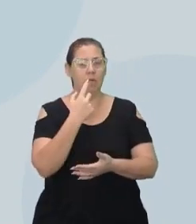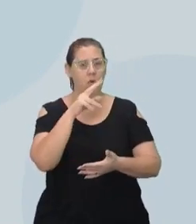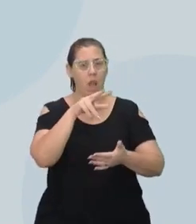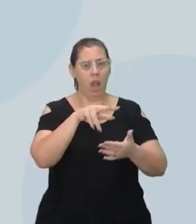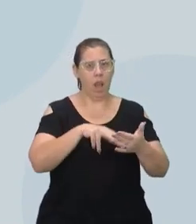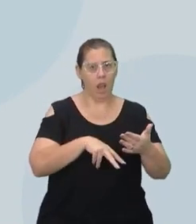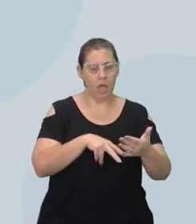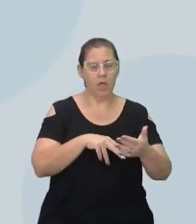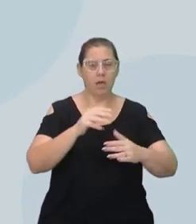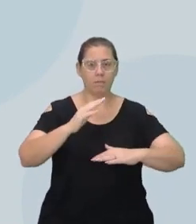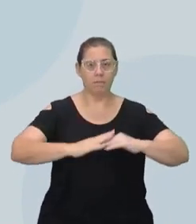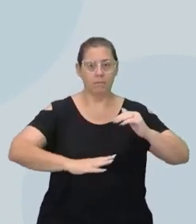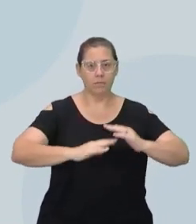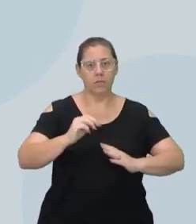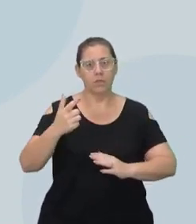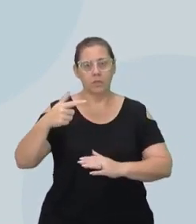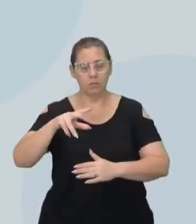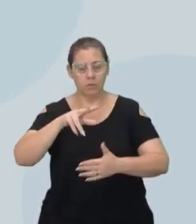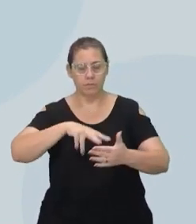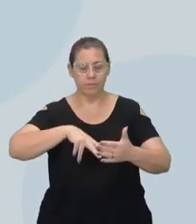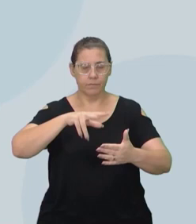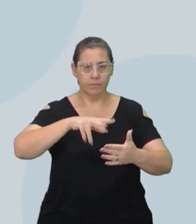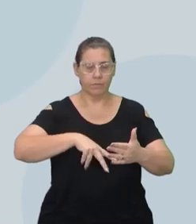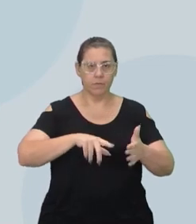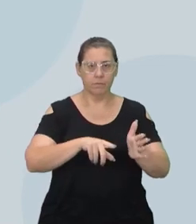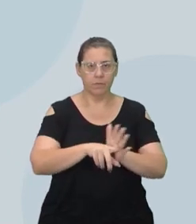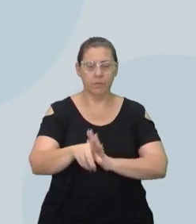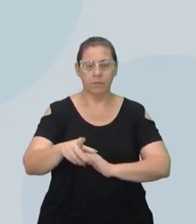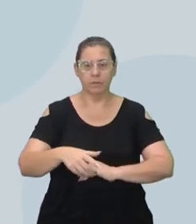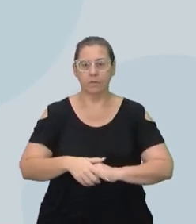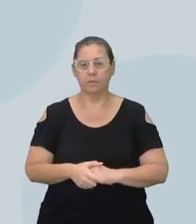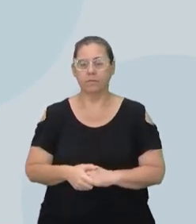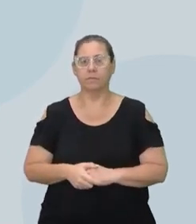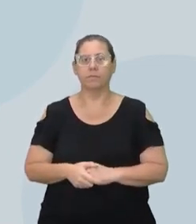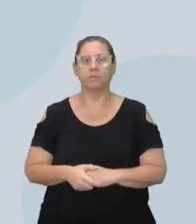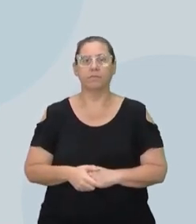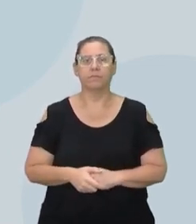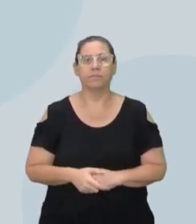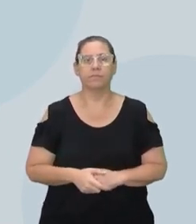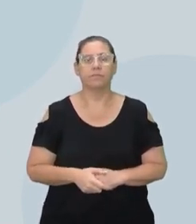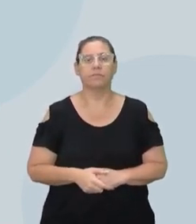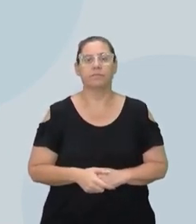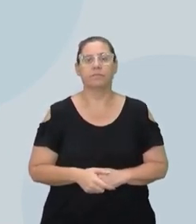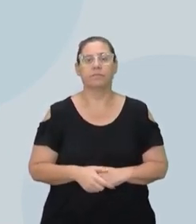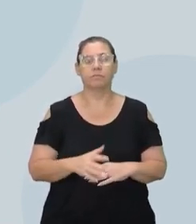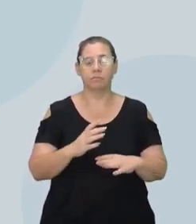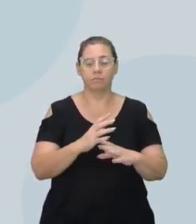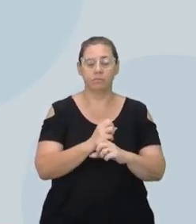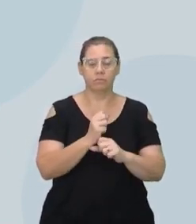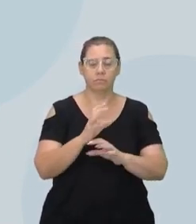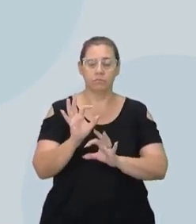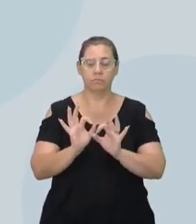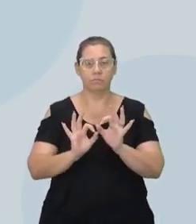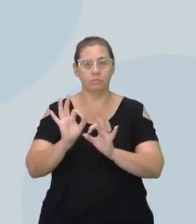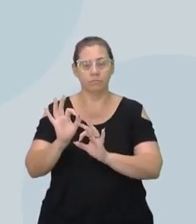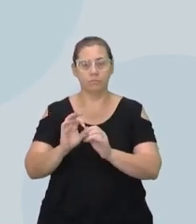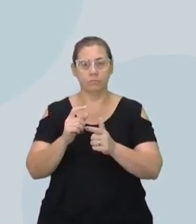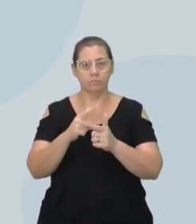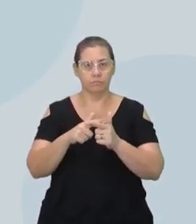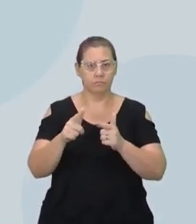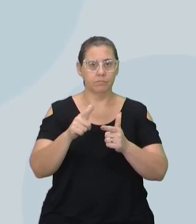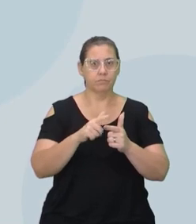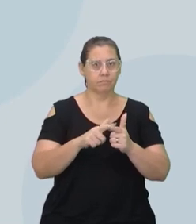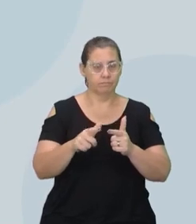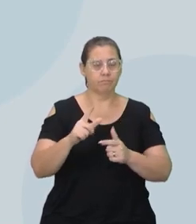a descrição da habilidade, depois ler a pergunta, tá? Então, a descrição da habilidade é resolver e elaborar situações,